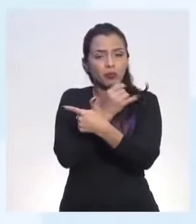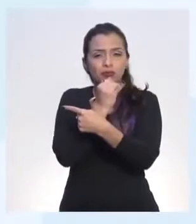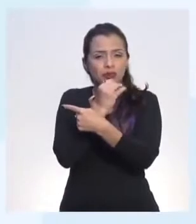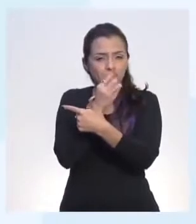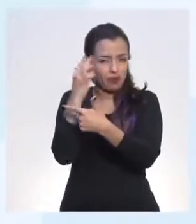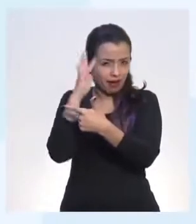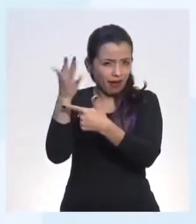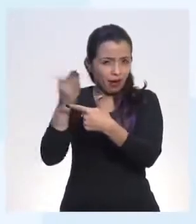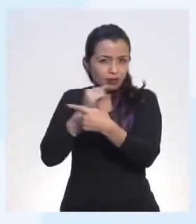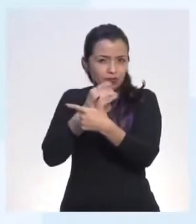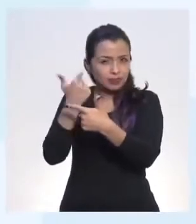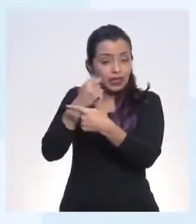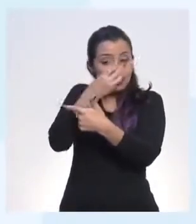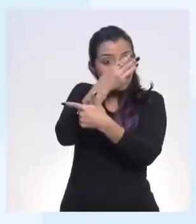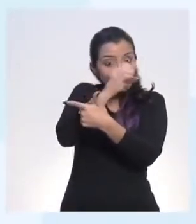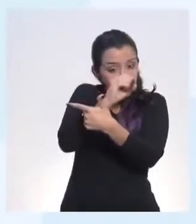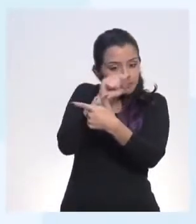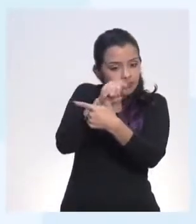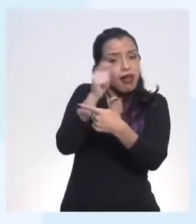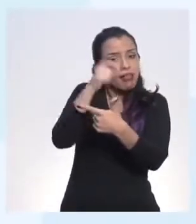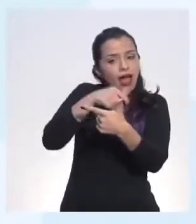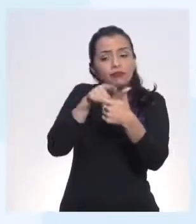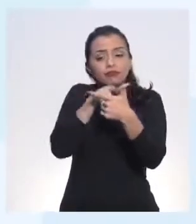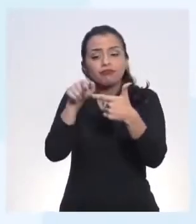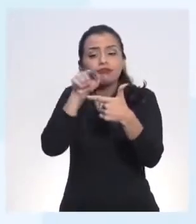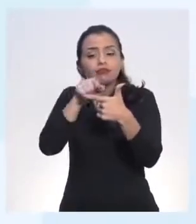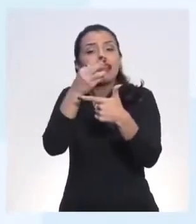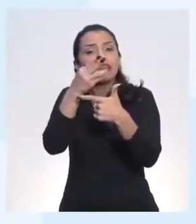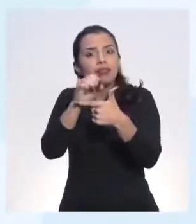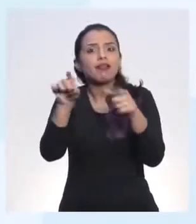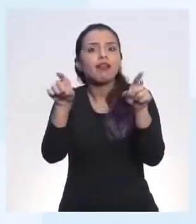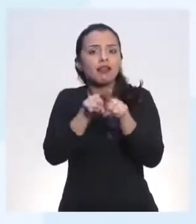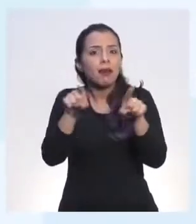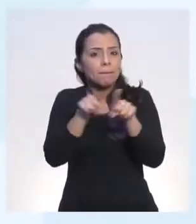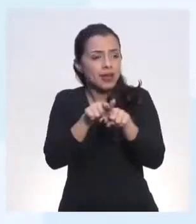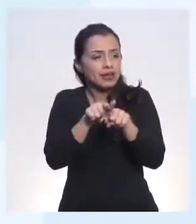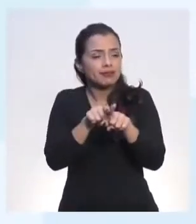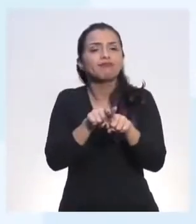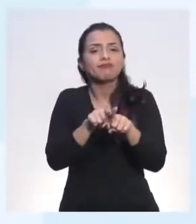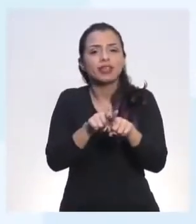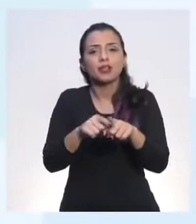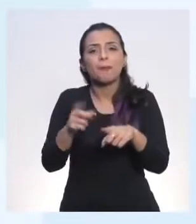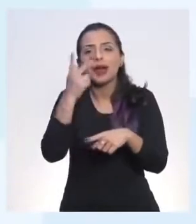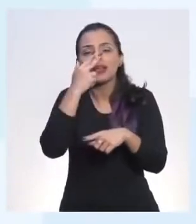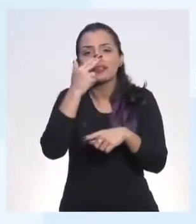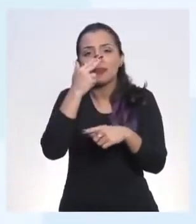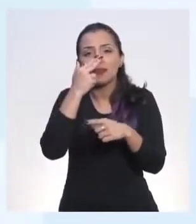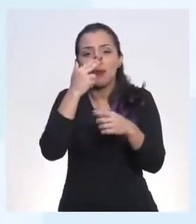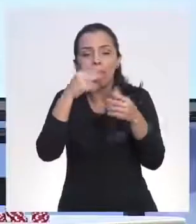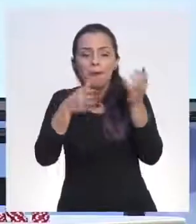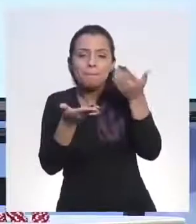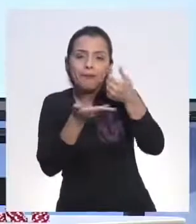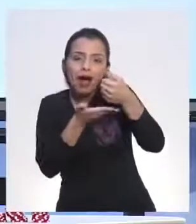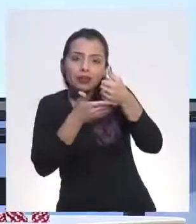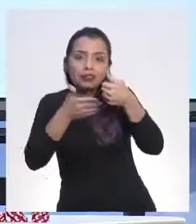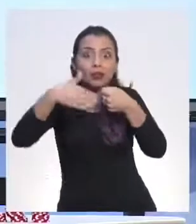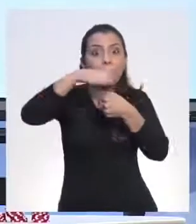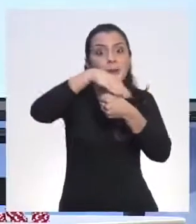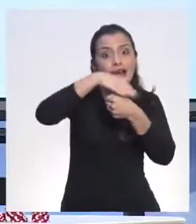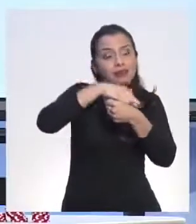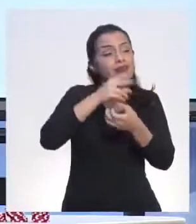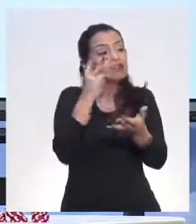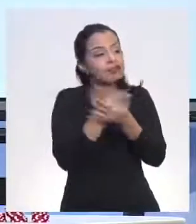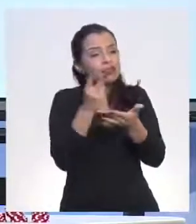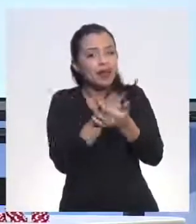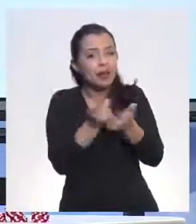Então, sempre essa ideia são, digamos assim, os extremos desses divisores. Então, nós vamos geralmente não, nós